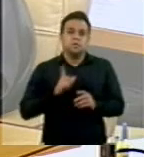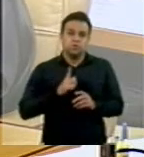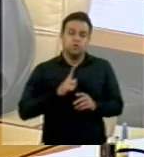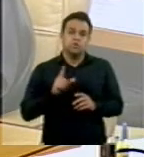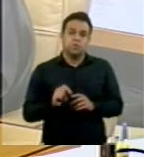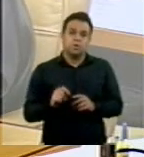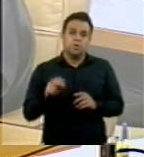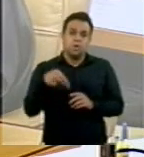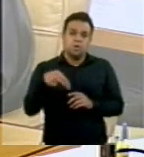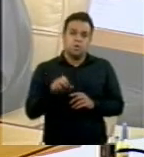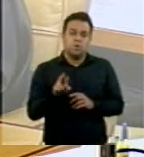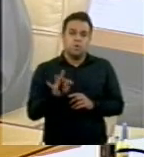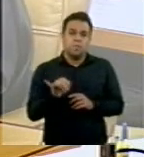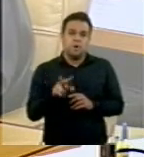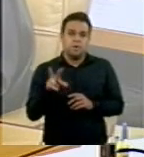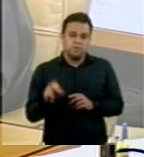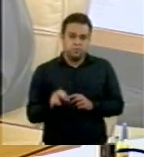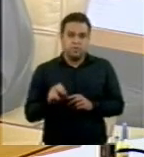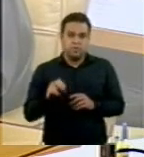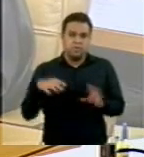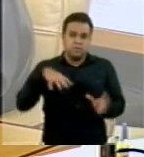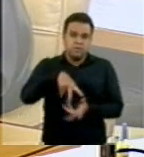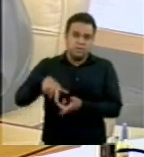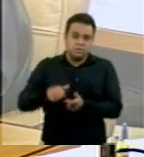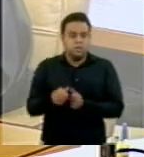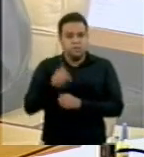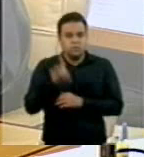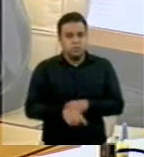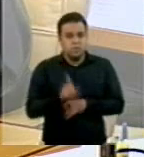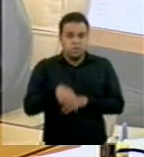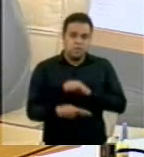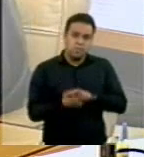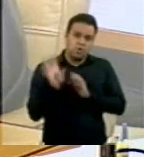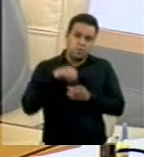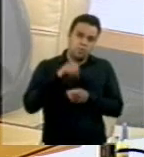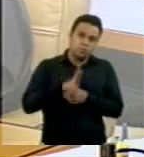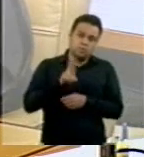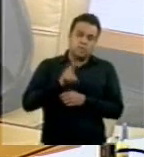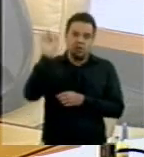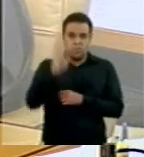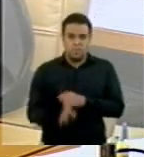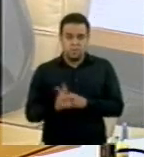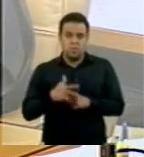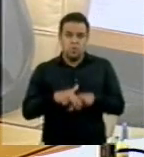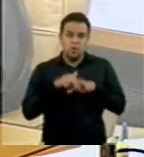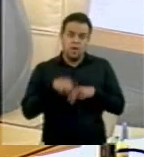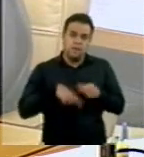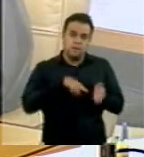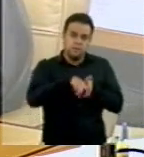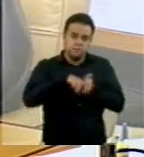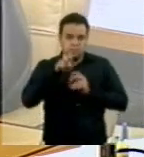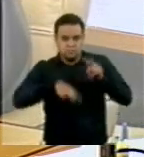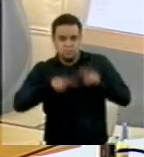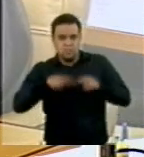normativo dessas declarações internacionais de direito que são internalizadas no Brasil. Portanto, examino essa matéria